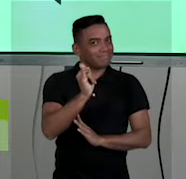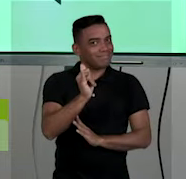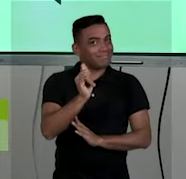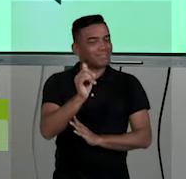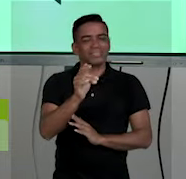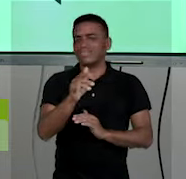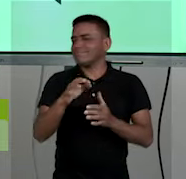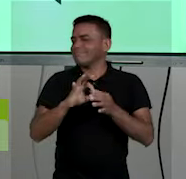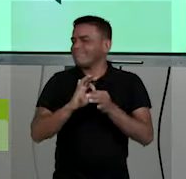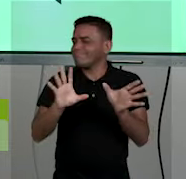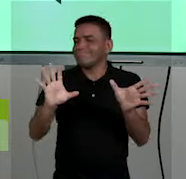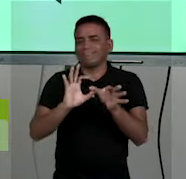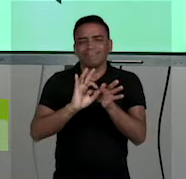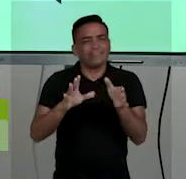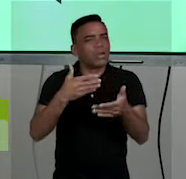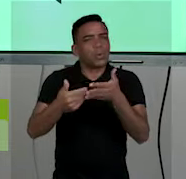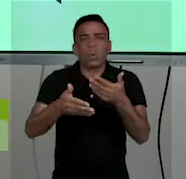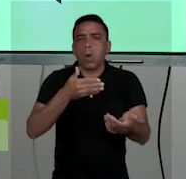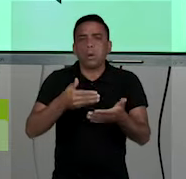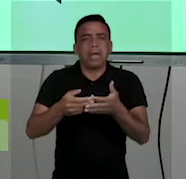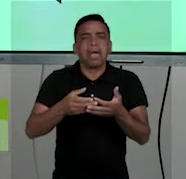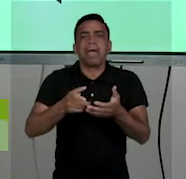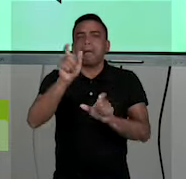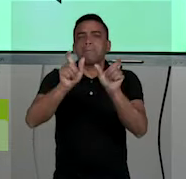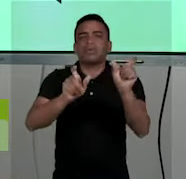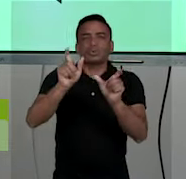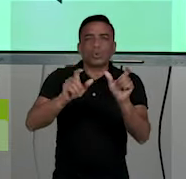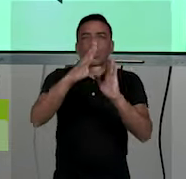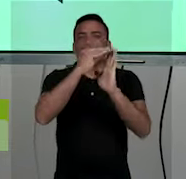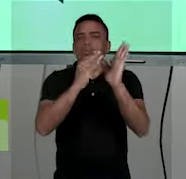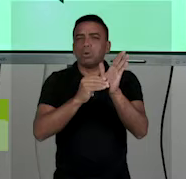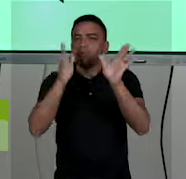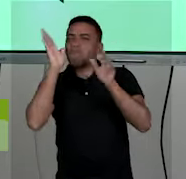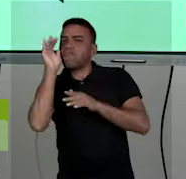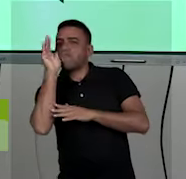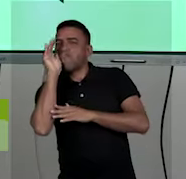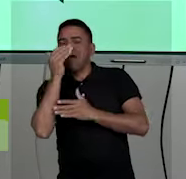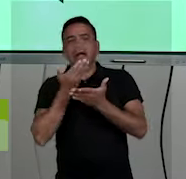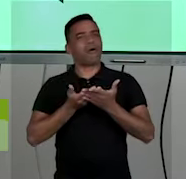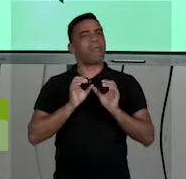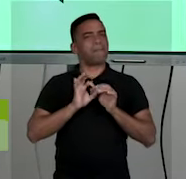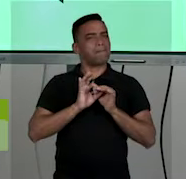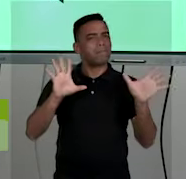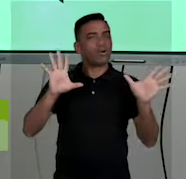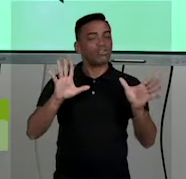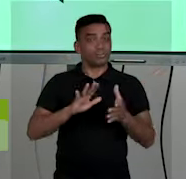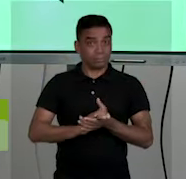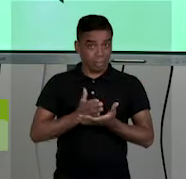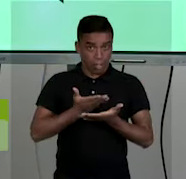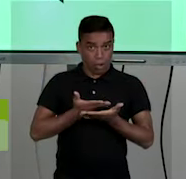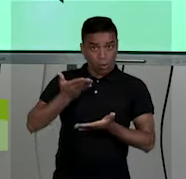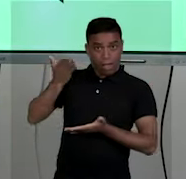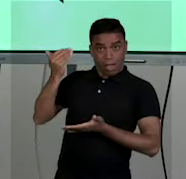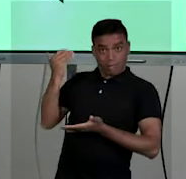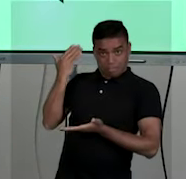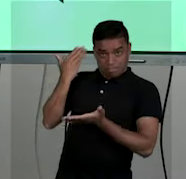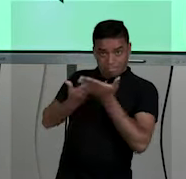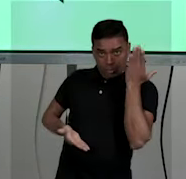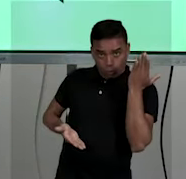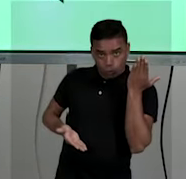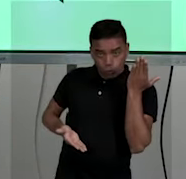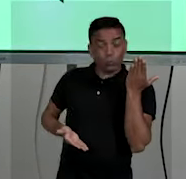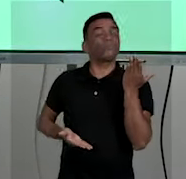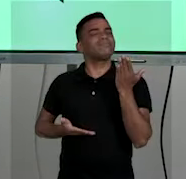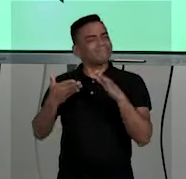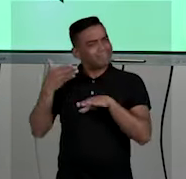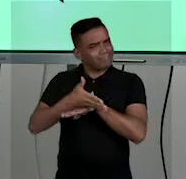à vontade, qualquer pessoa pode ter acesso a esse conteúdo. Se você não assistiu às nossas aulas anteriores, entre nos